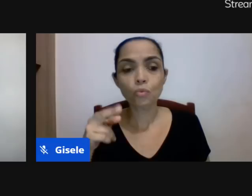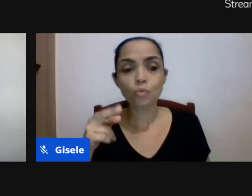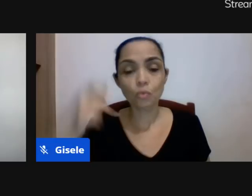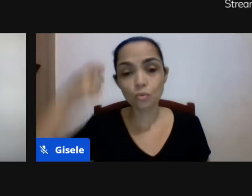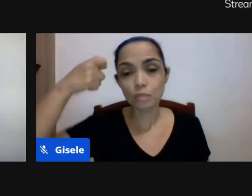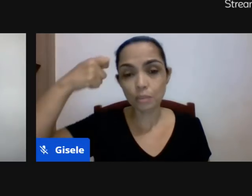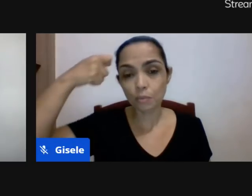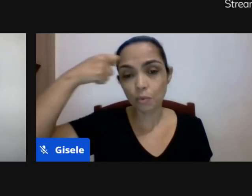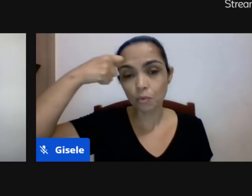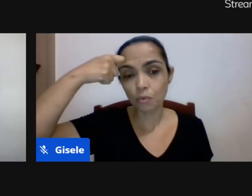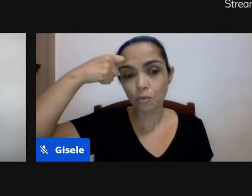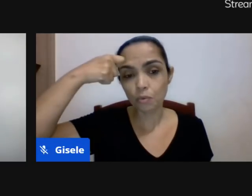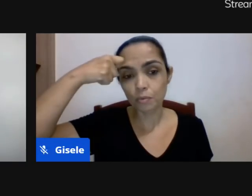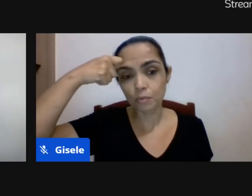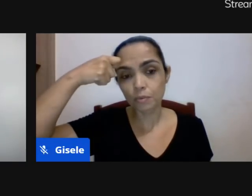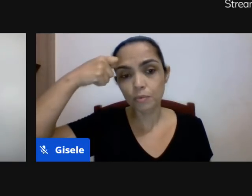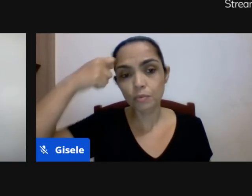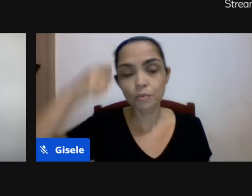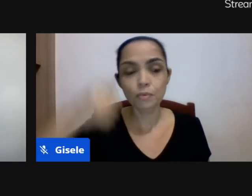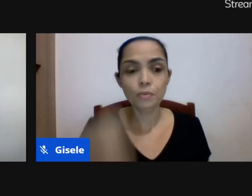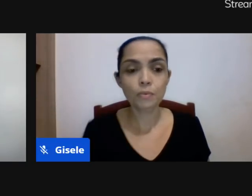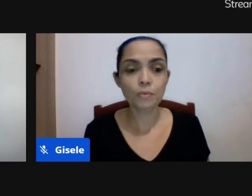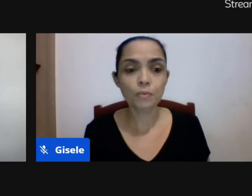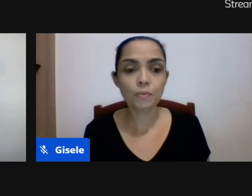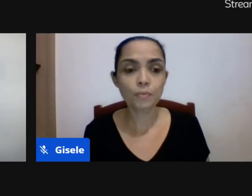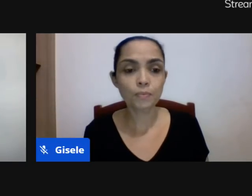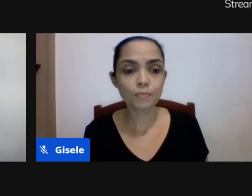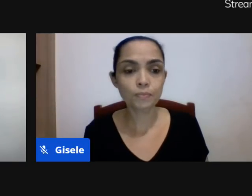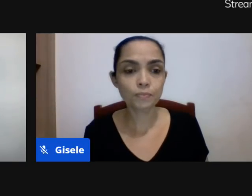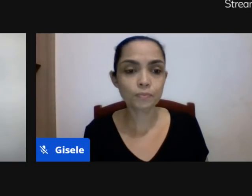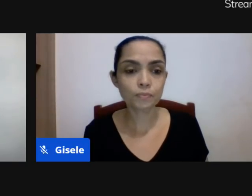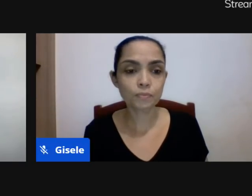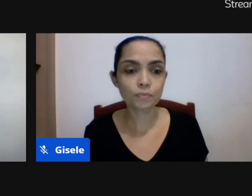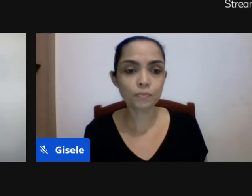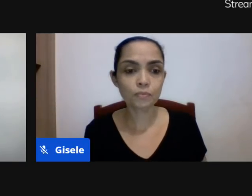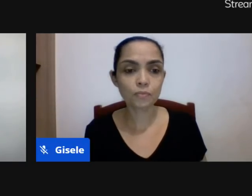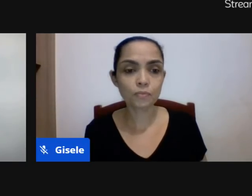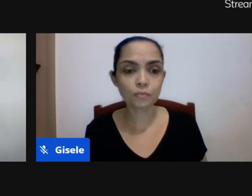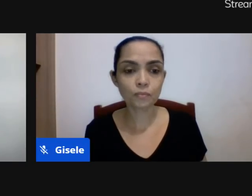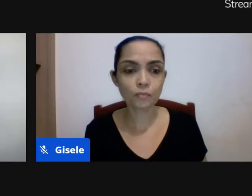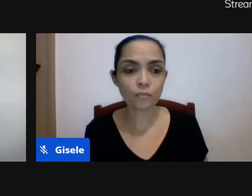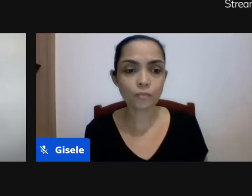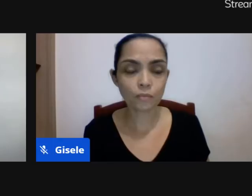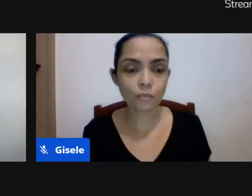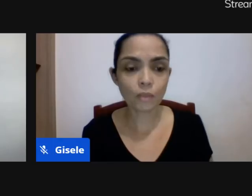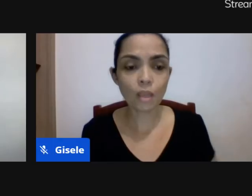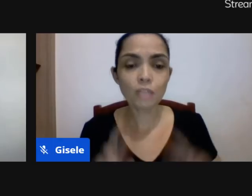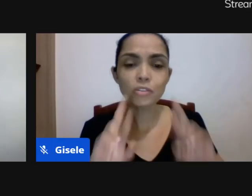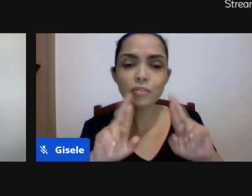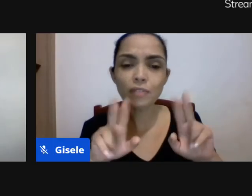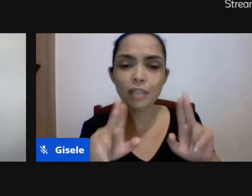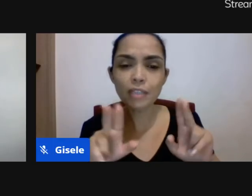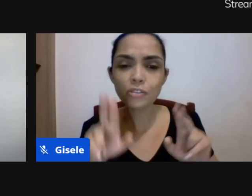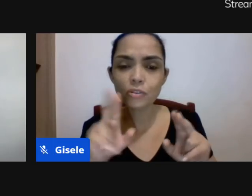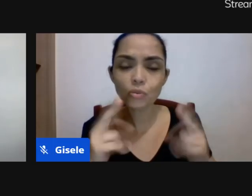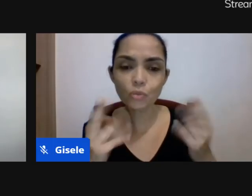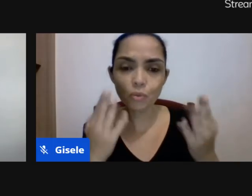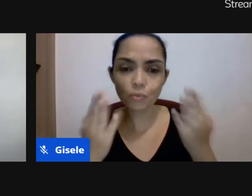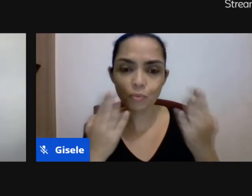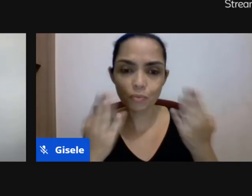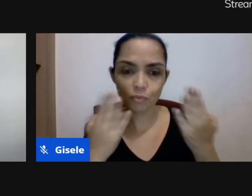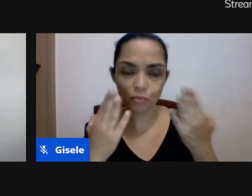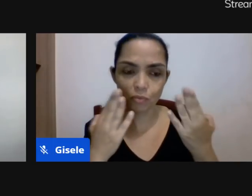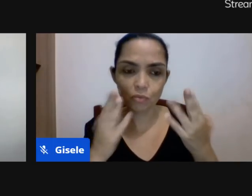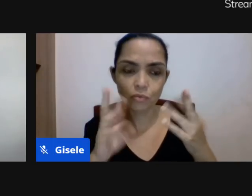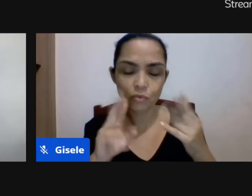termômetro de infravermelho é um pouco modelo diferente, o modelo é um pouco diferente daquele outro, mas ele também tem a opção